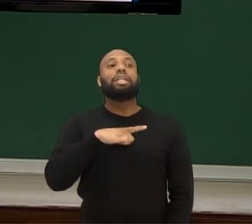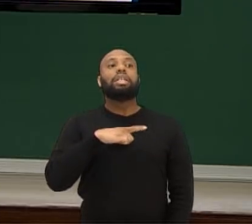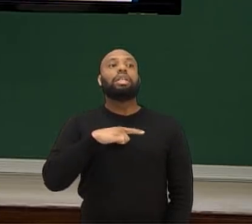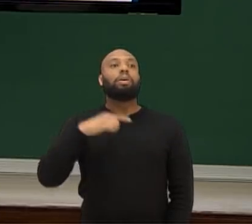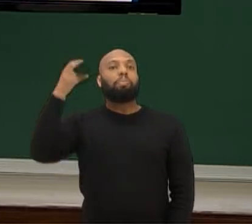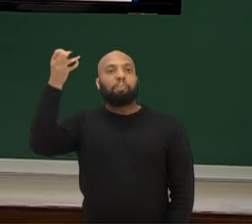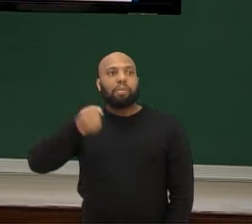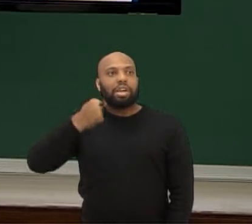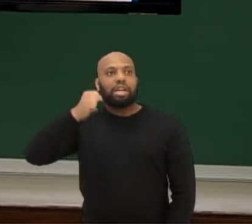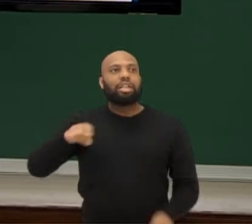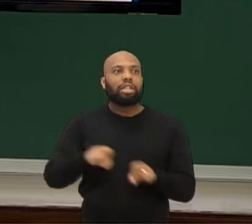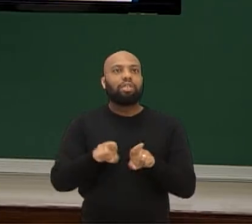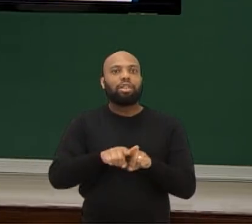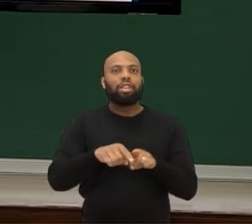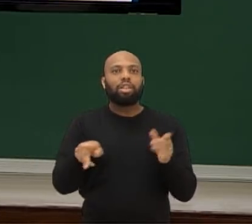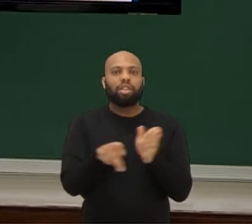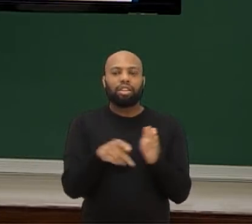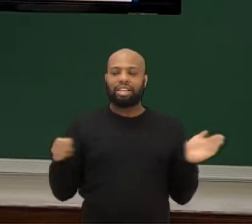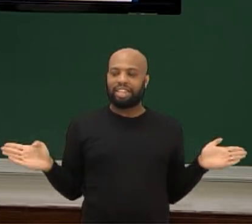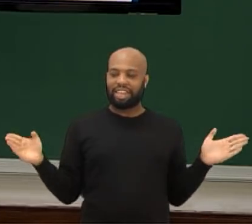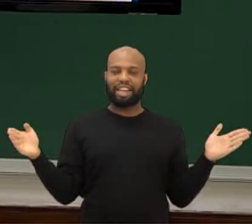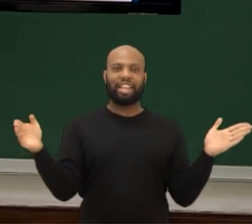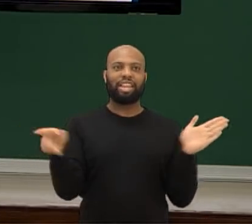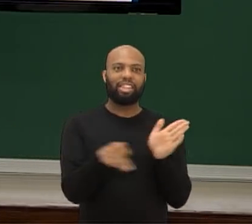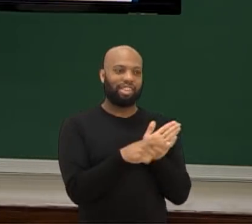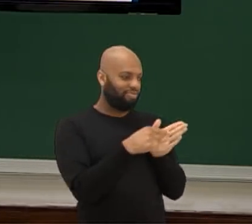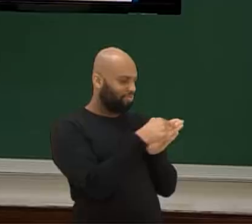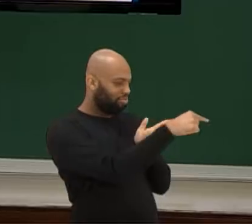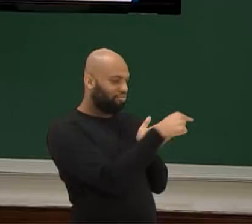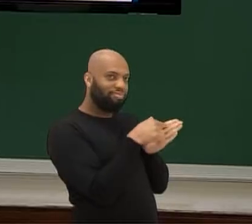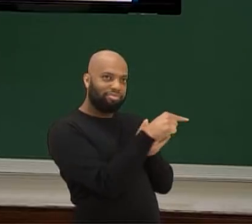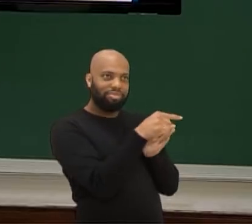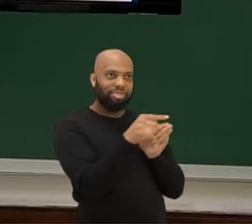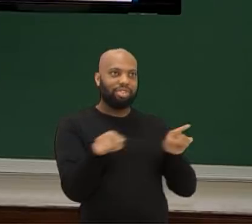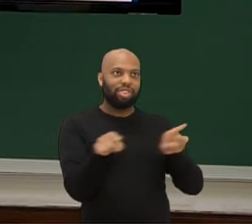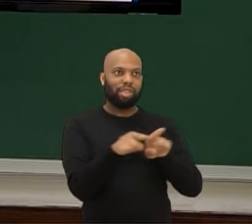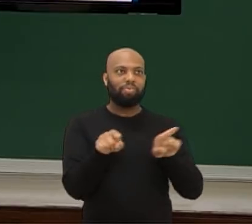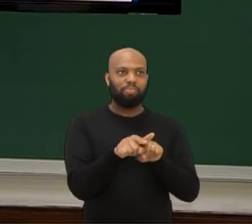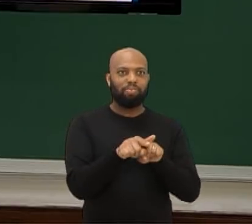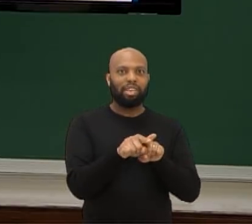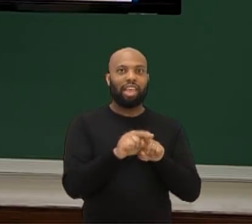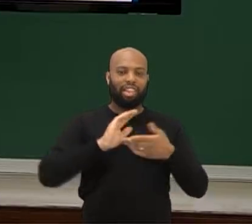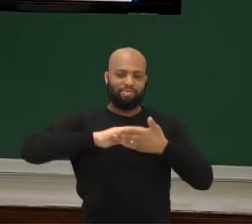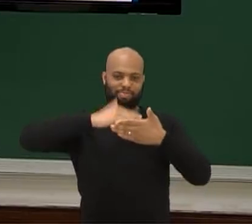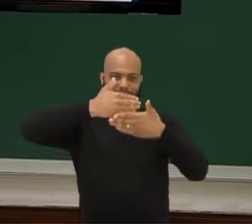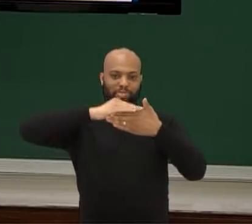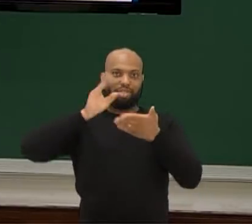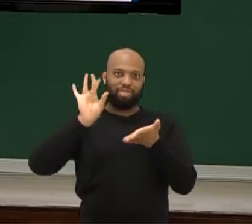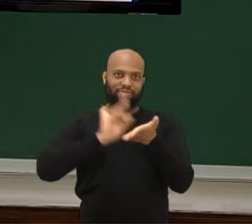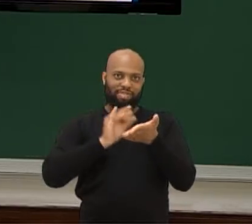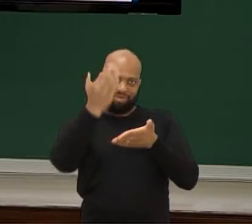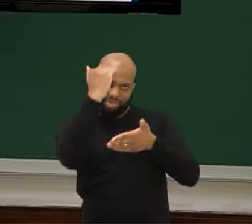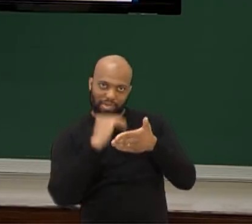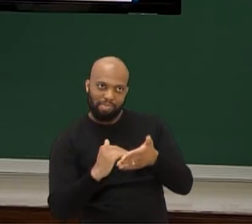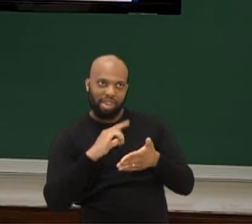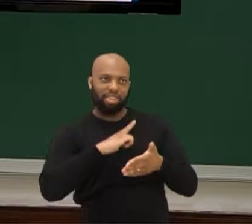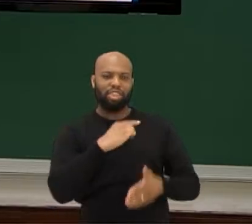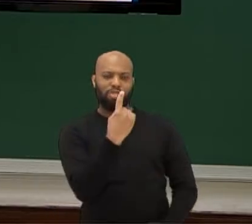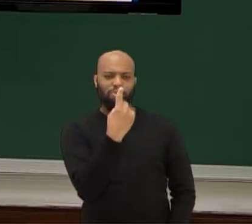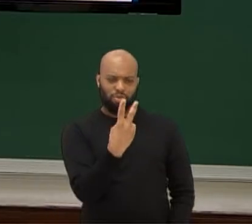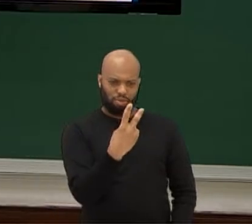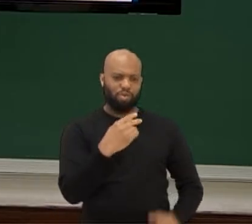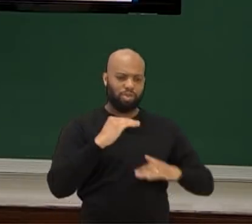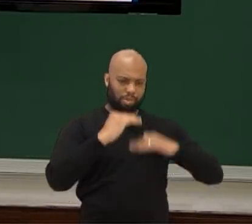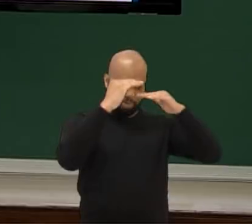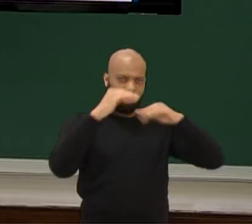que é a ponta das nadadeiras aqui, refletindo a original. Perceba, 1, 2 cubinhos, nós temos